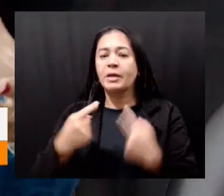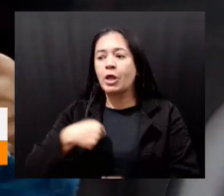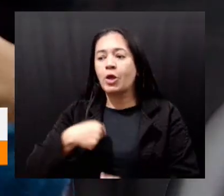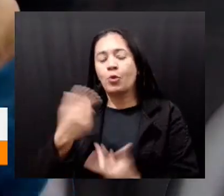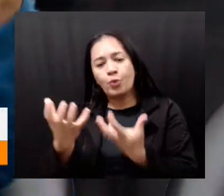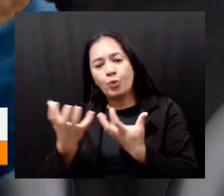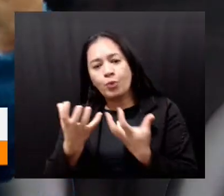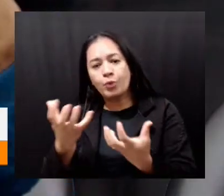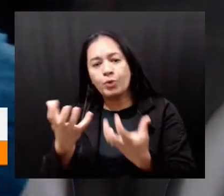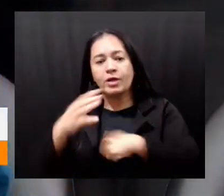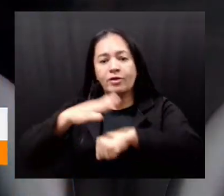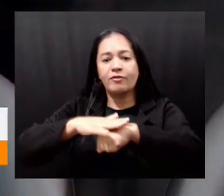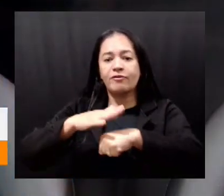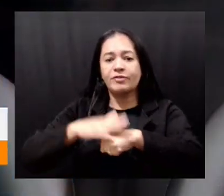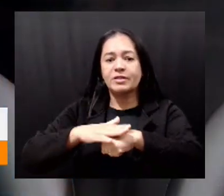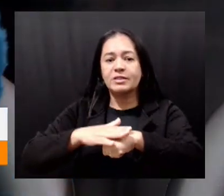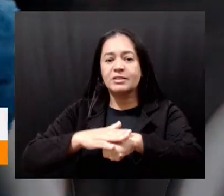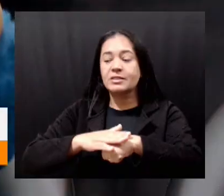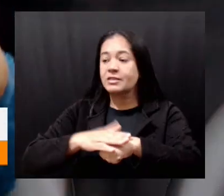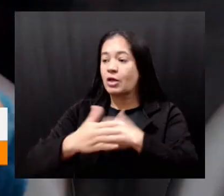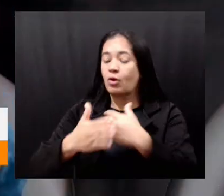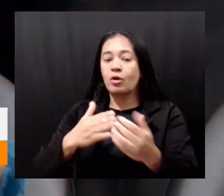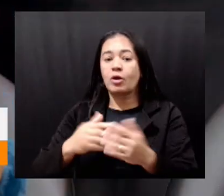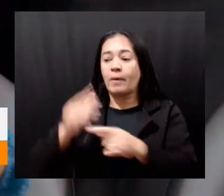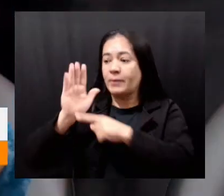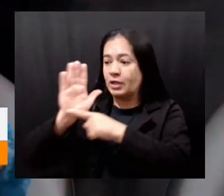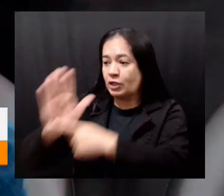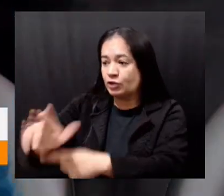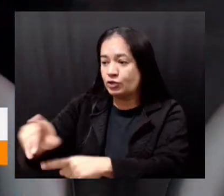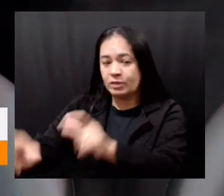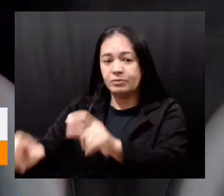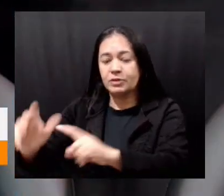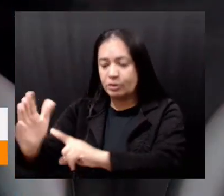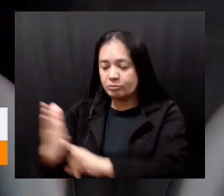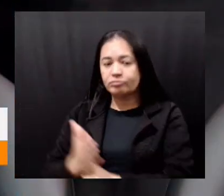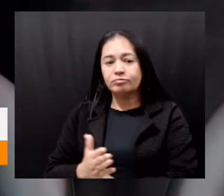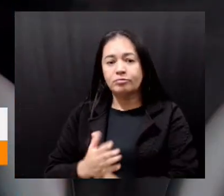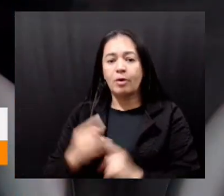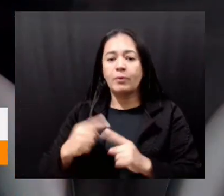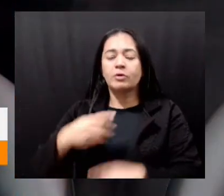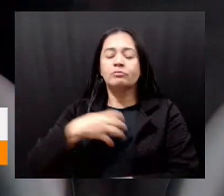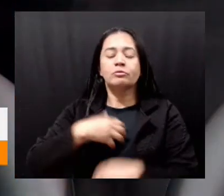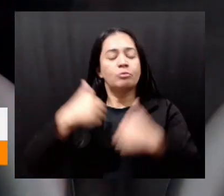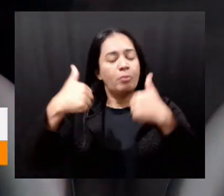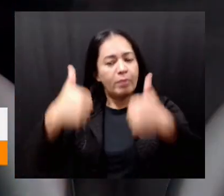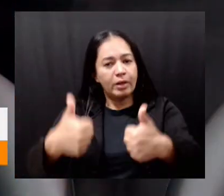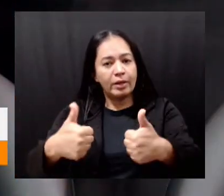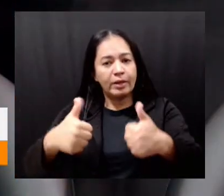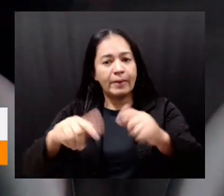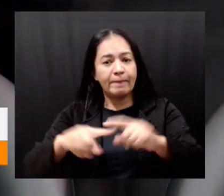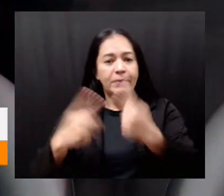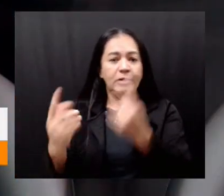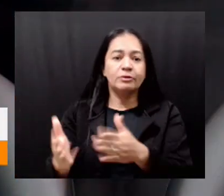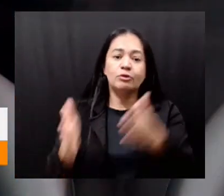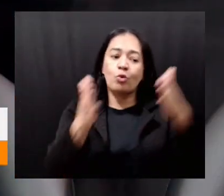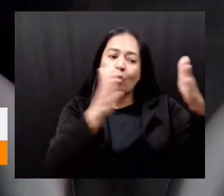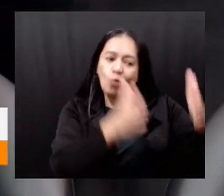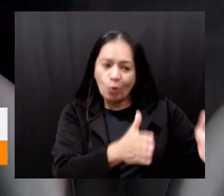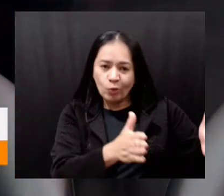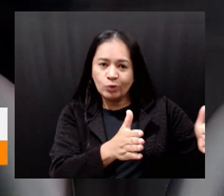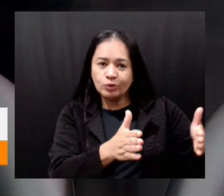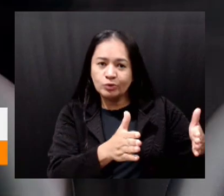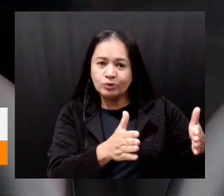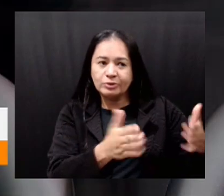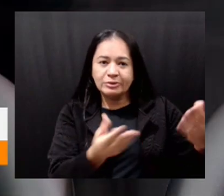algo por alguém, porque isso vai fazer melhor para mim e eu estou fazendo algo pelo outro. E tem os outros que fazem uma leitura assim